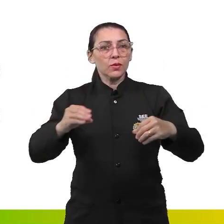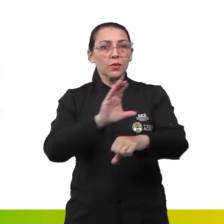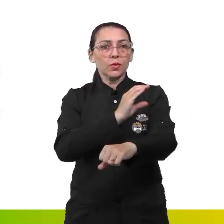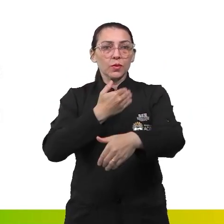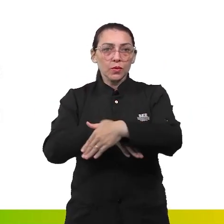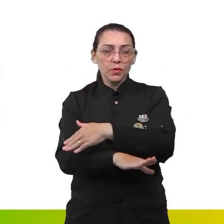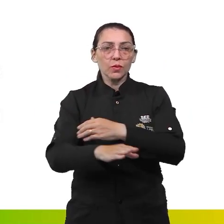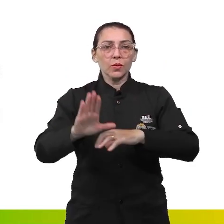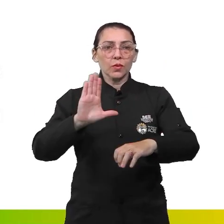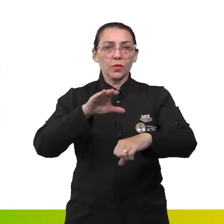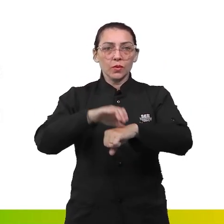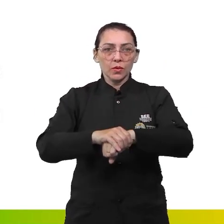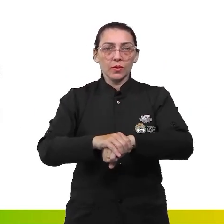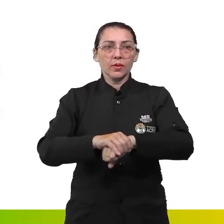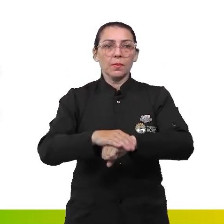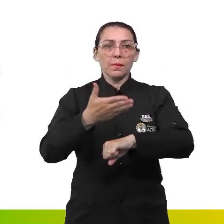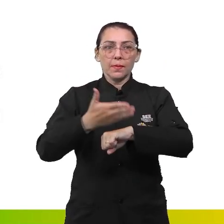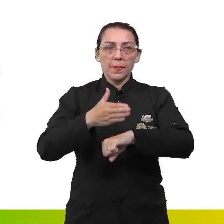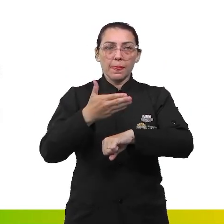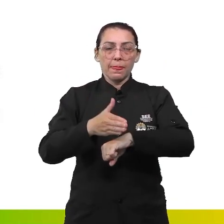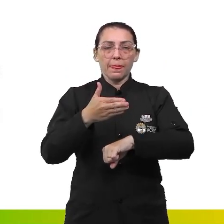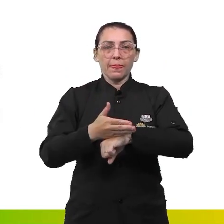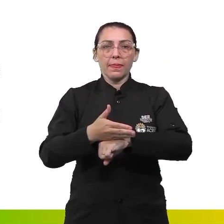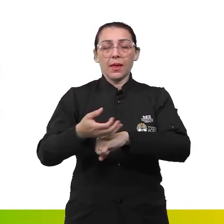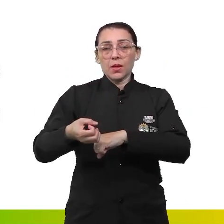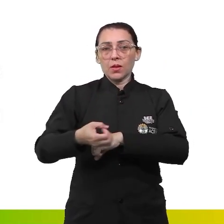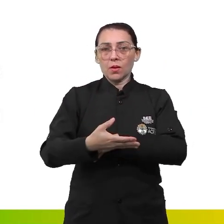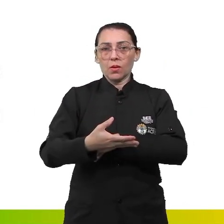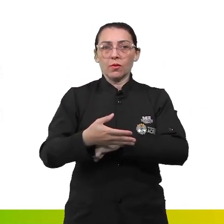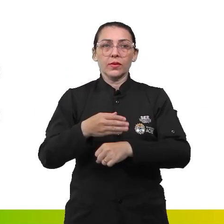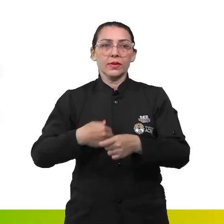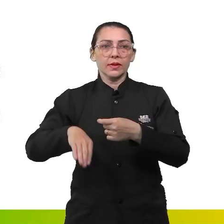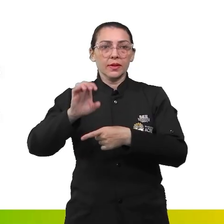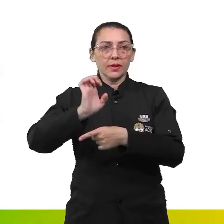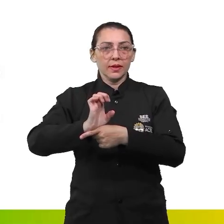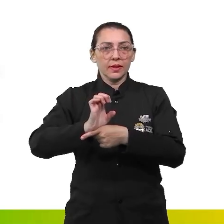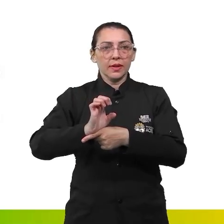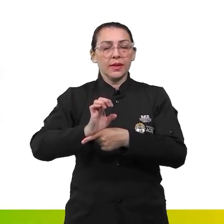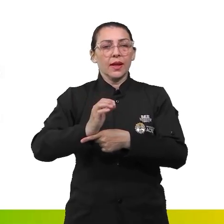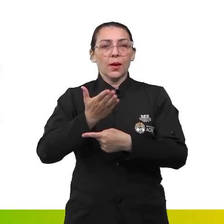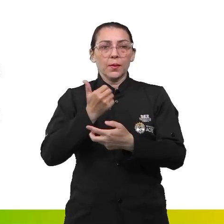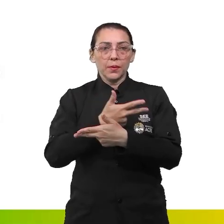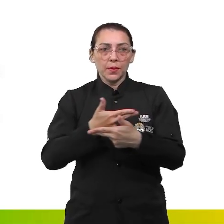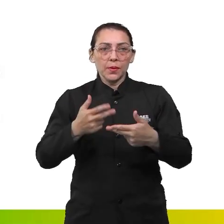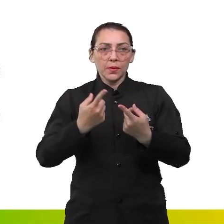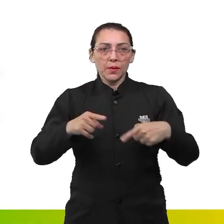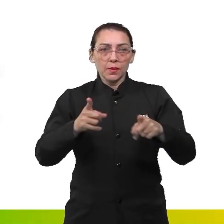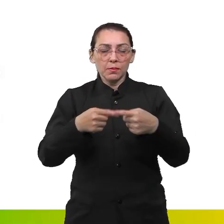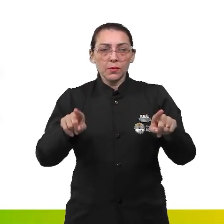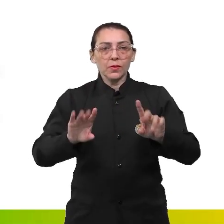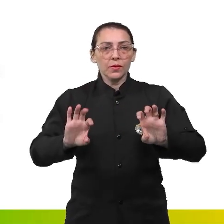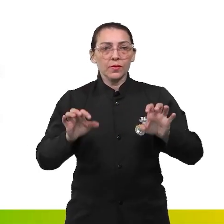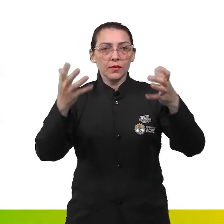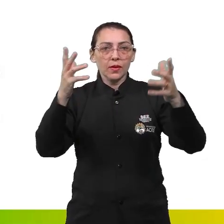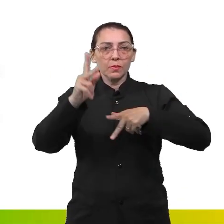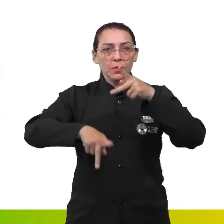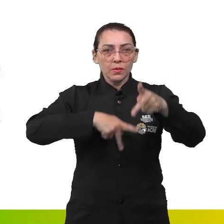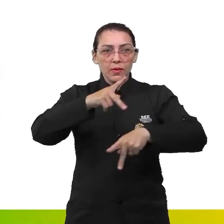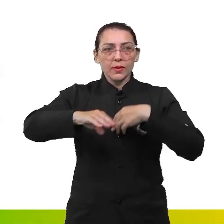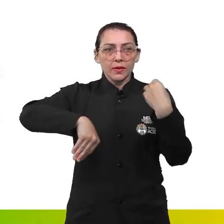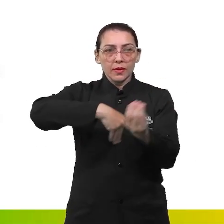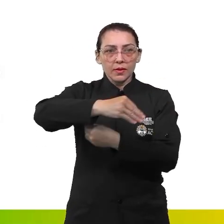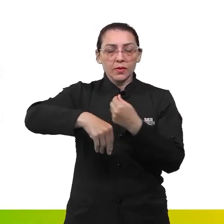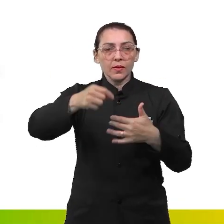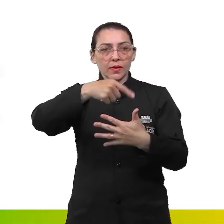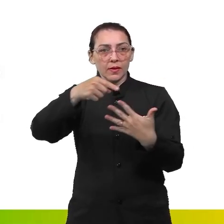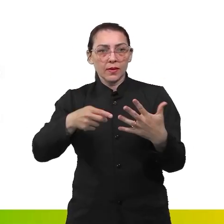desaparecimento de costumes coloniais em prol de práticas modernas e globais. Ou E, na culinária, na música e nas festividades